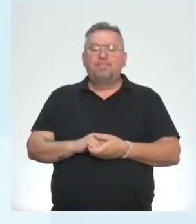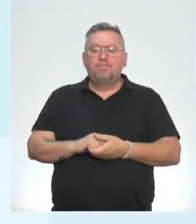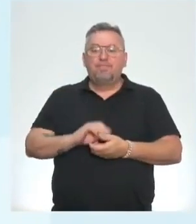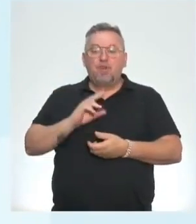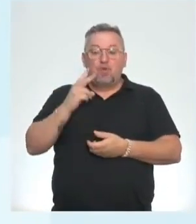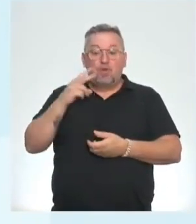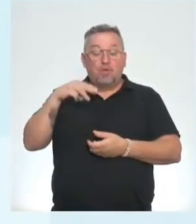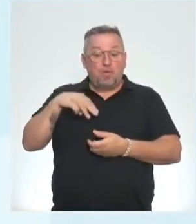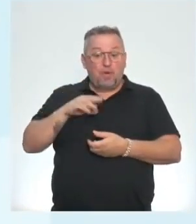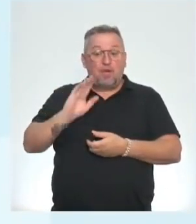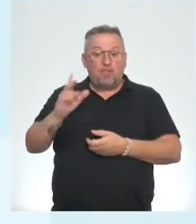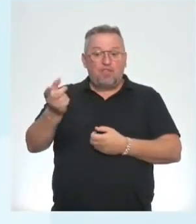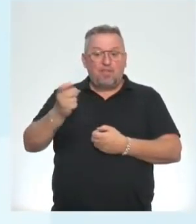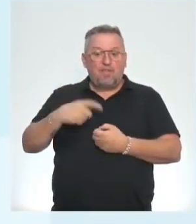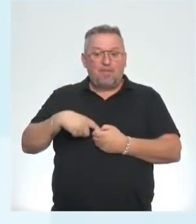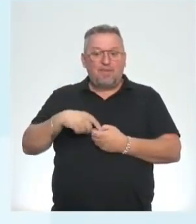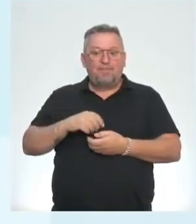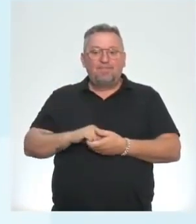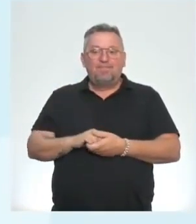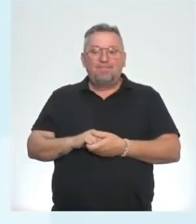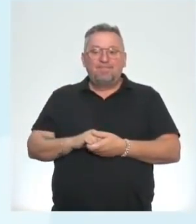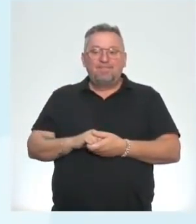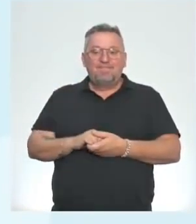Então, 2 minutos para vocês responderem.